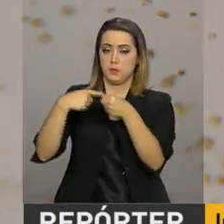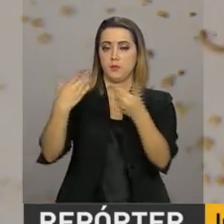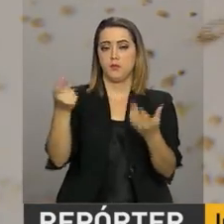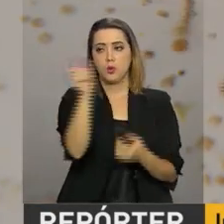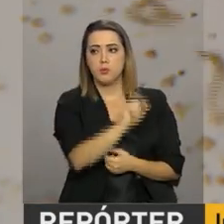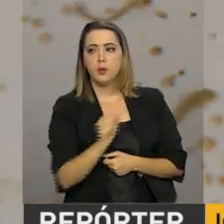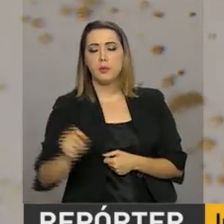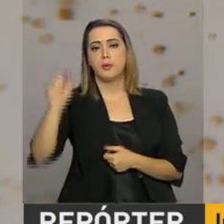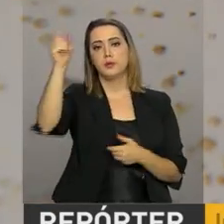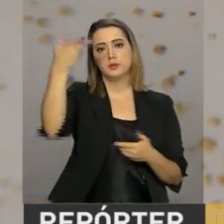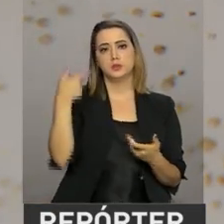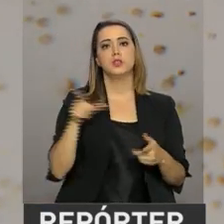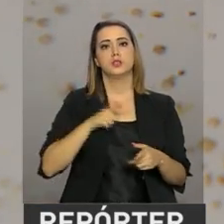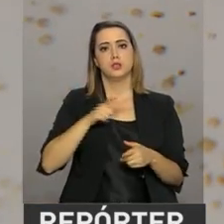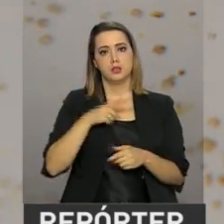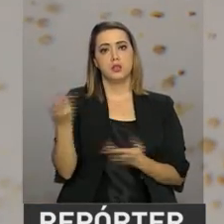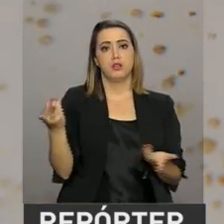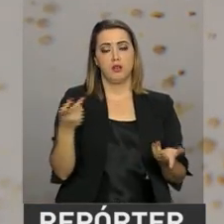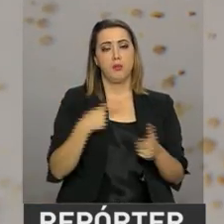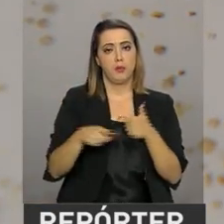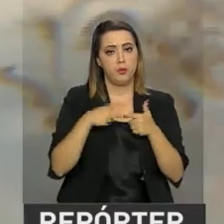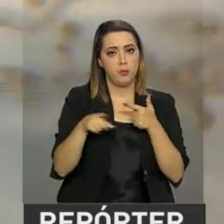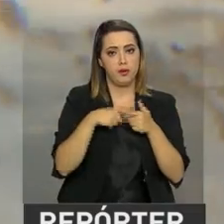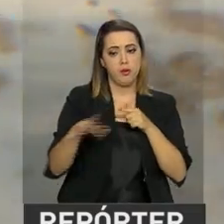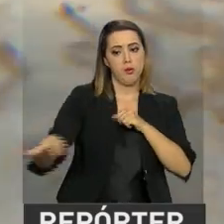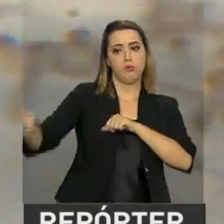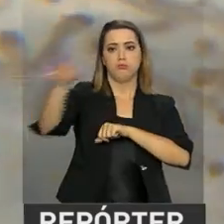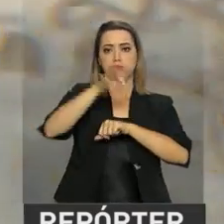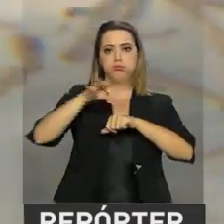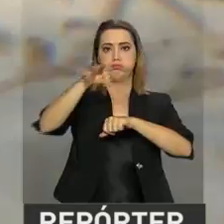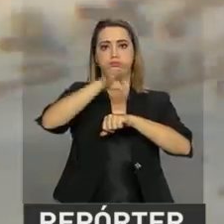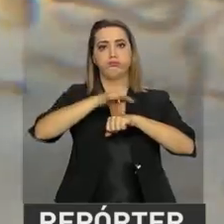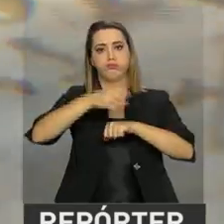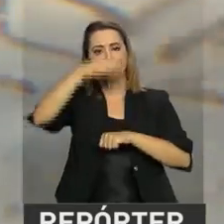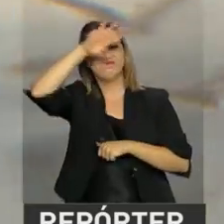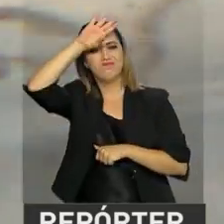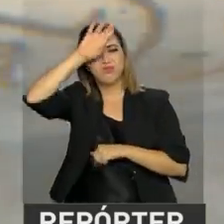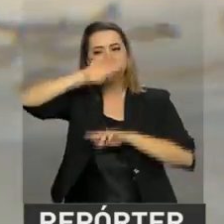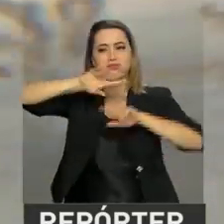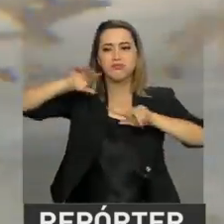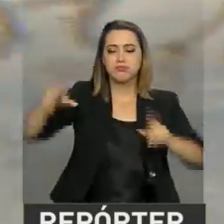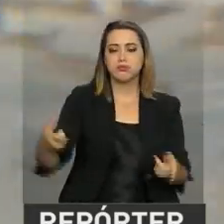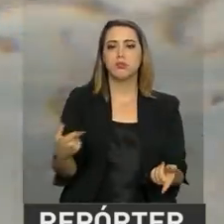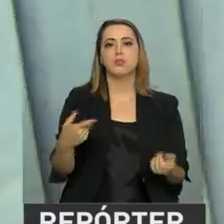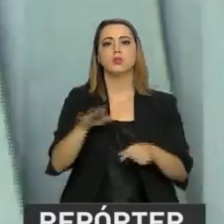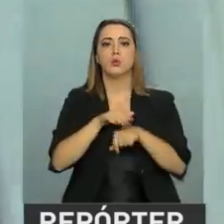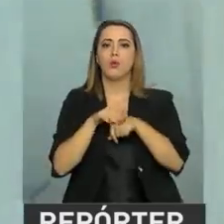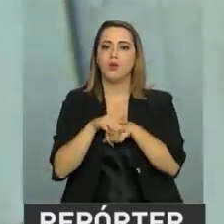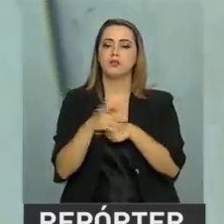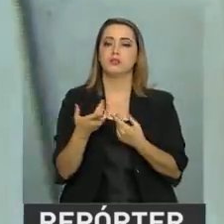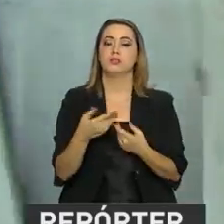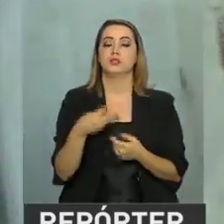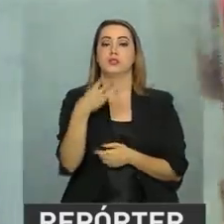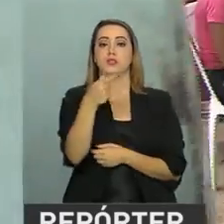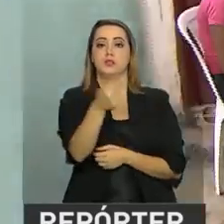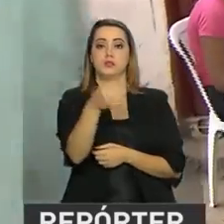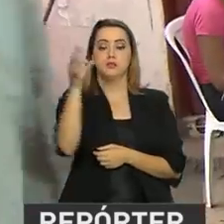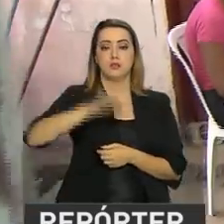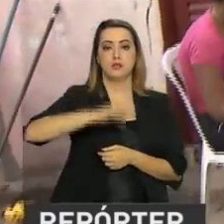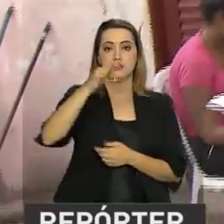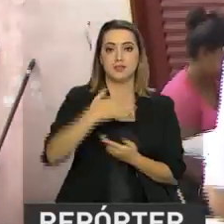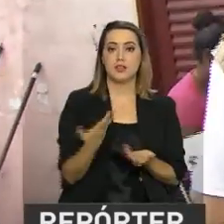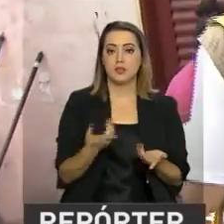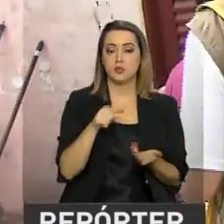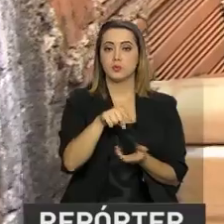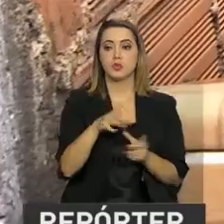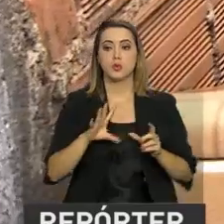risco de surto de dengue, febre chikungunya e zika foi constatado em mais de 37% deles. Em quase